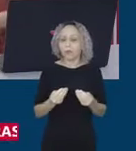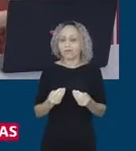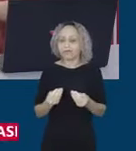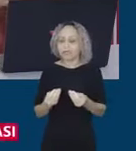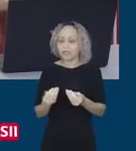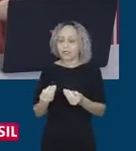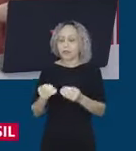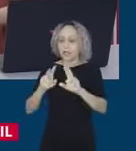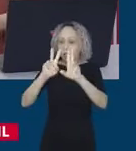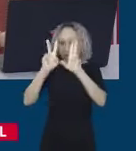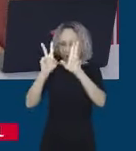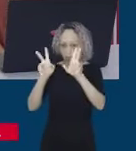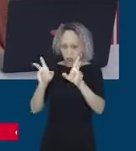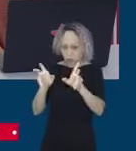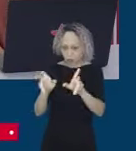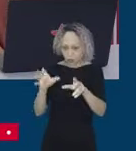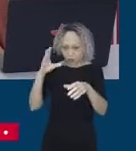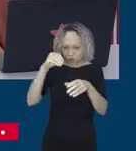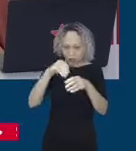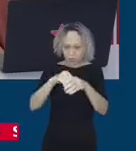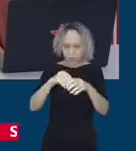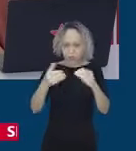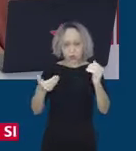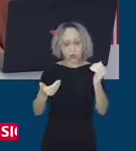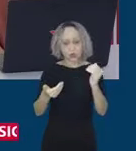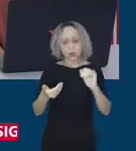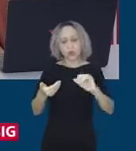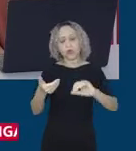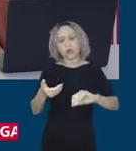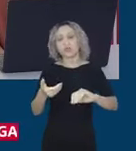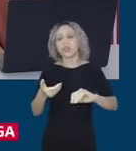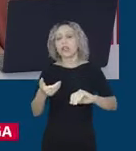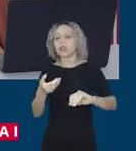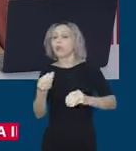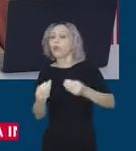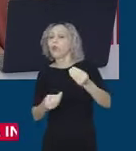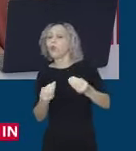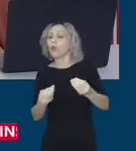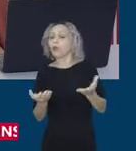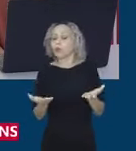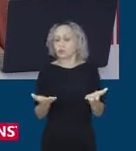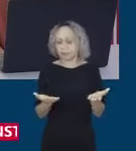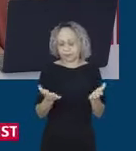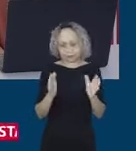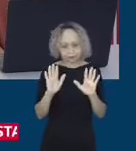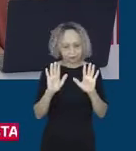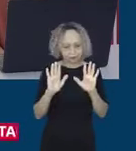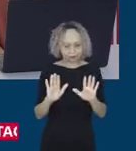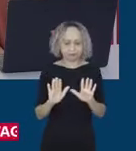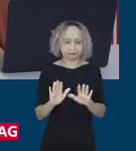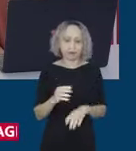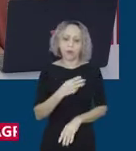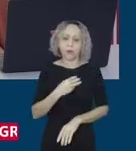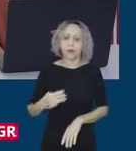dessa matéria dentro do Congresso. Olha, como o ministro Haddad,